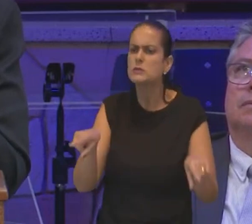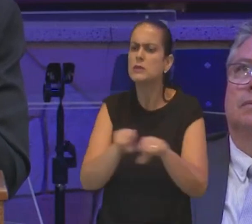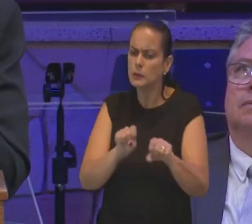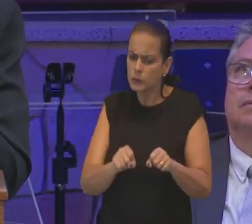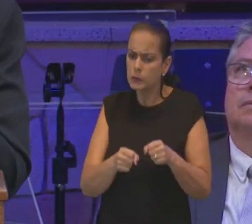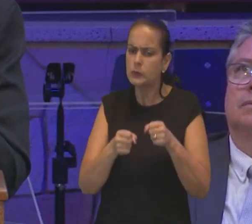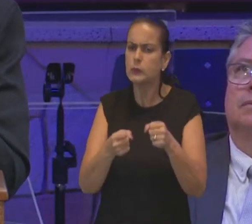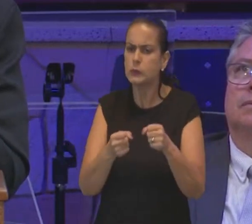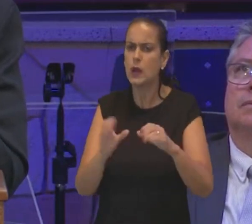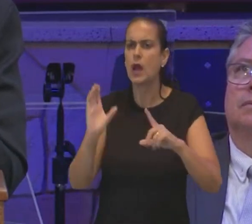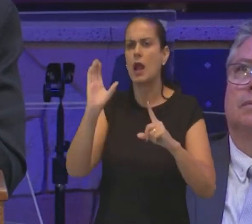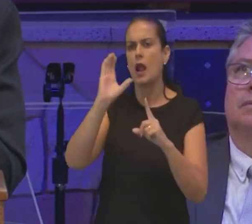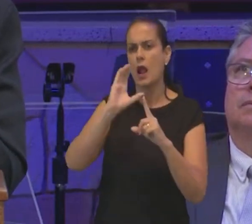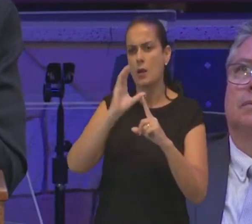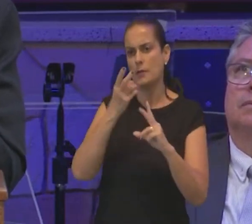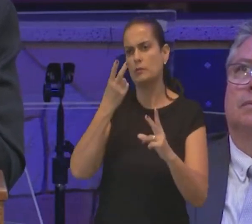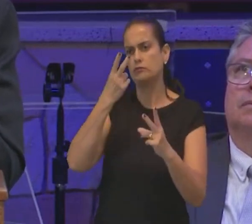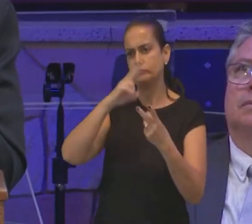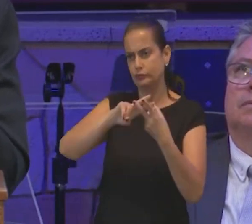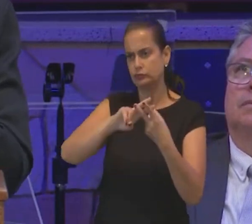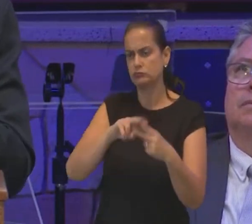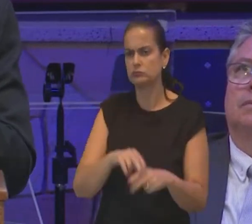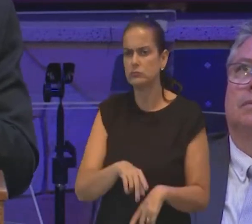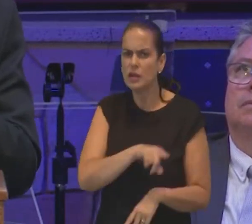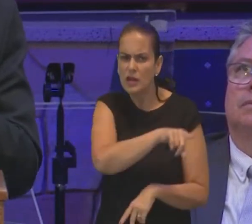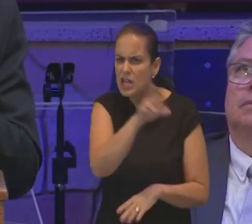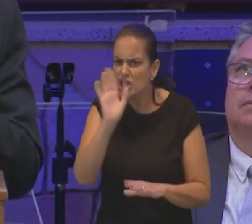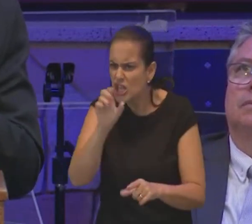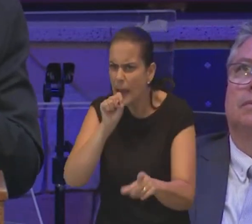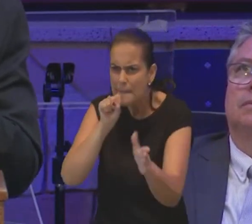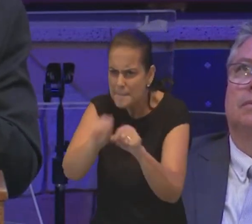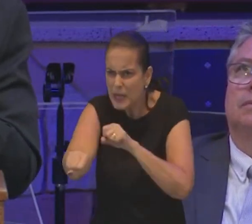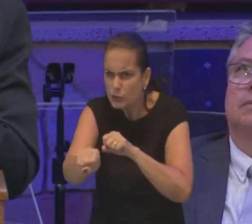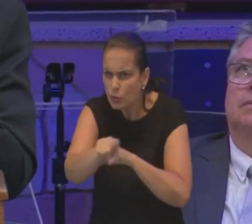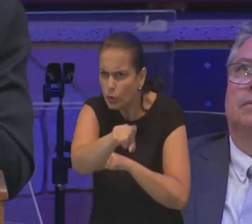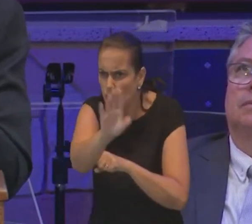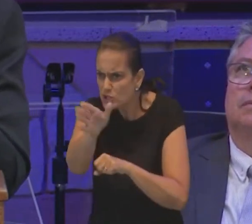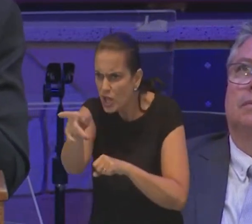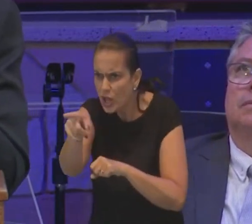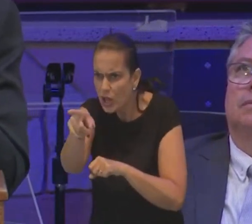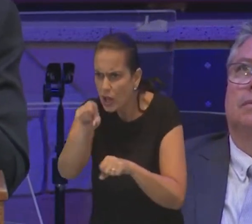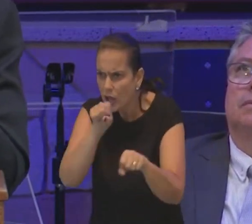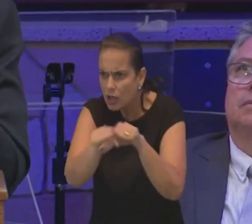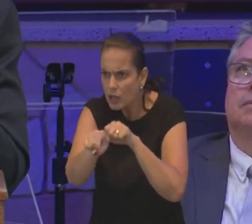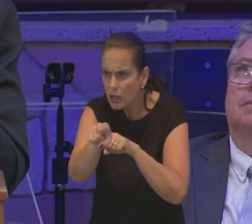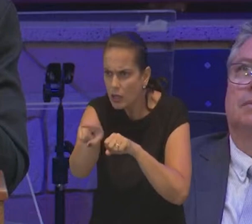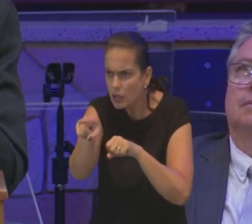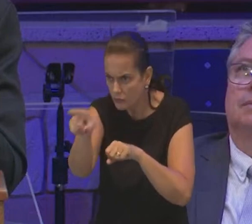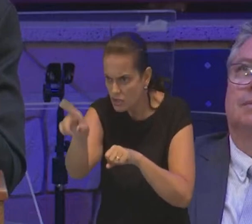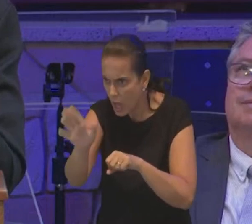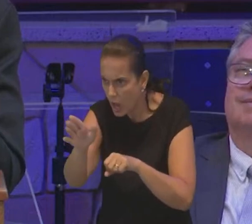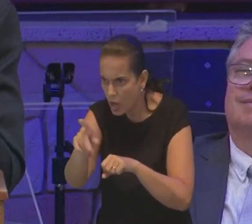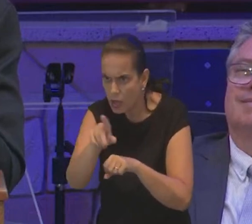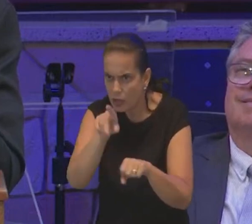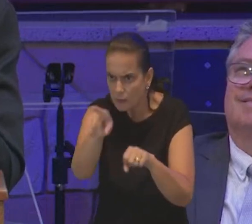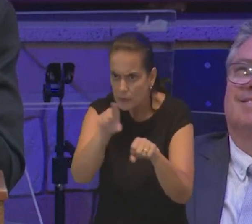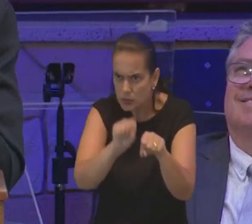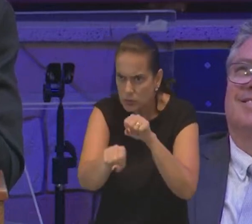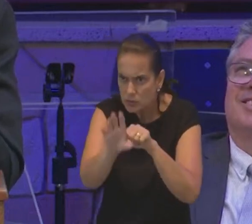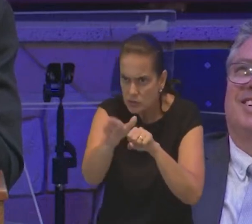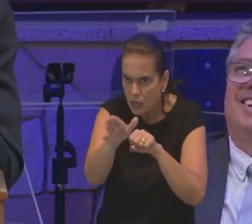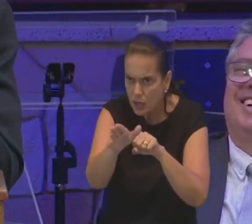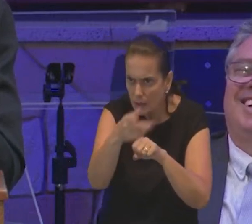na capelania prisional. Quem já matou alguém aqui? Levante a mão. Quem já matou alguém?